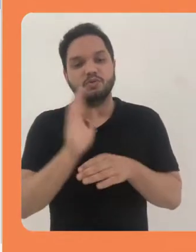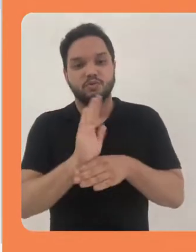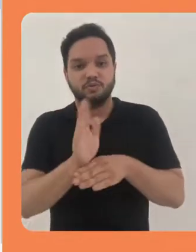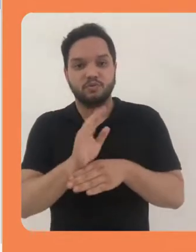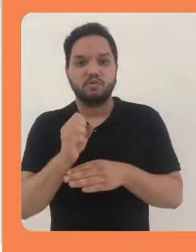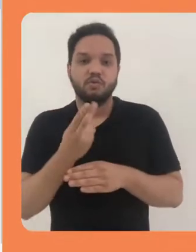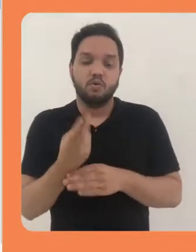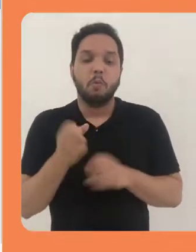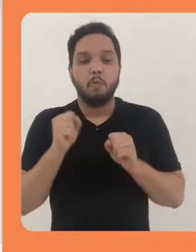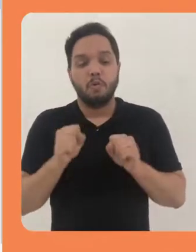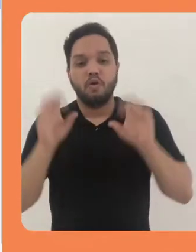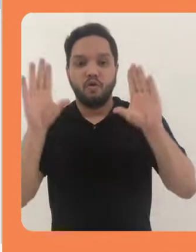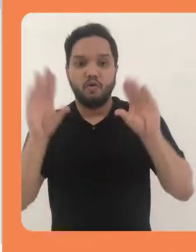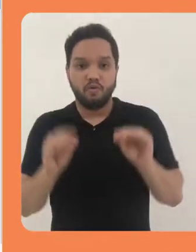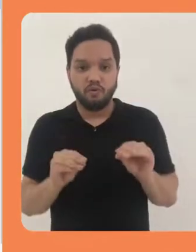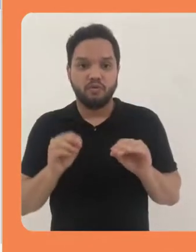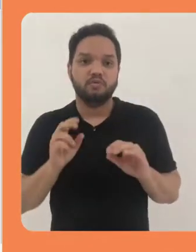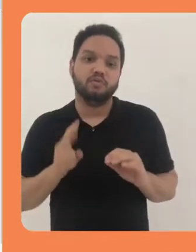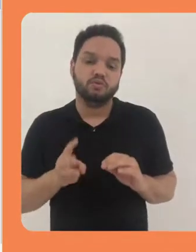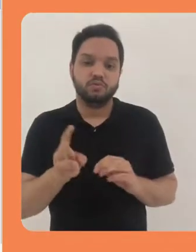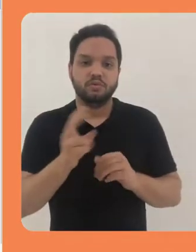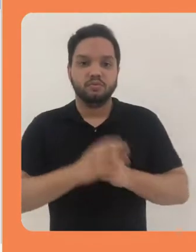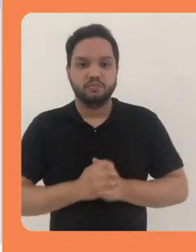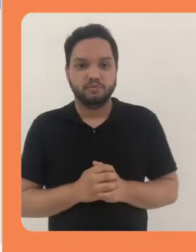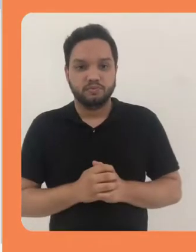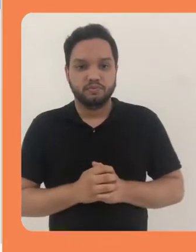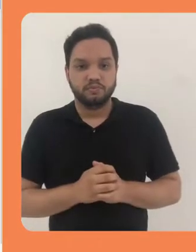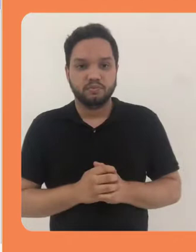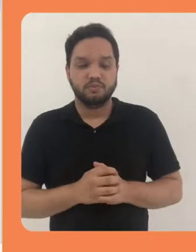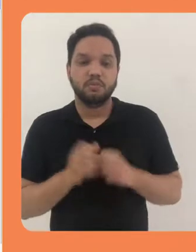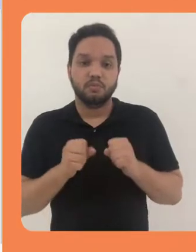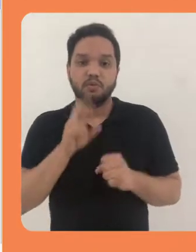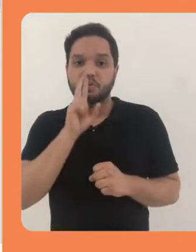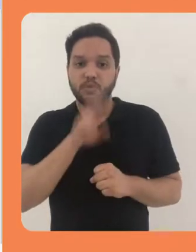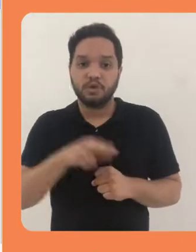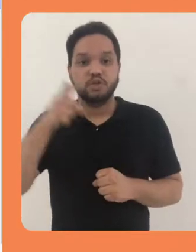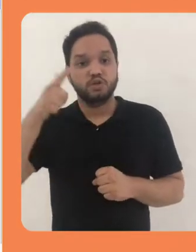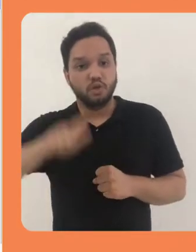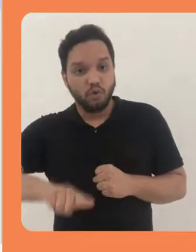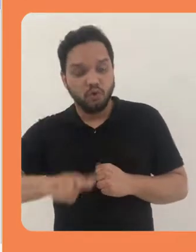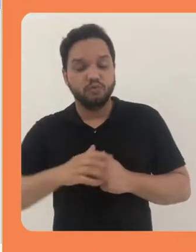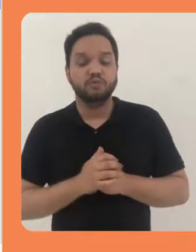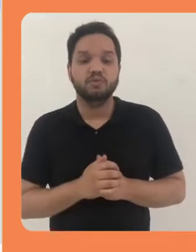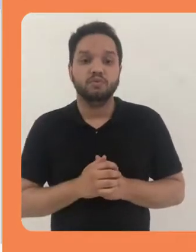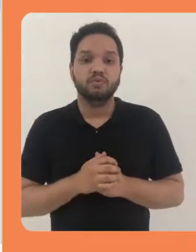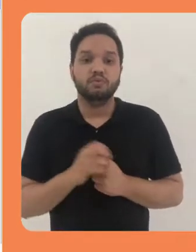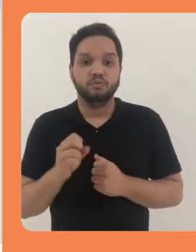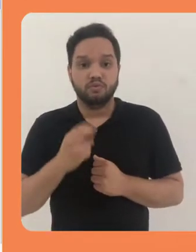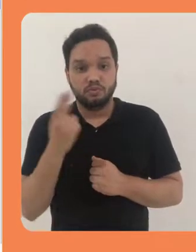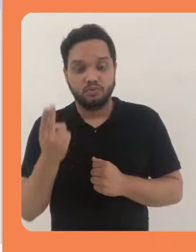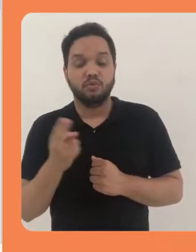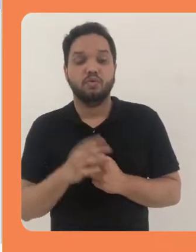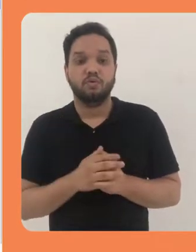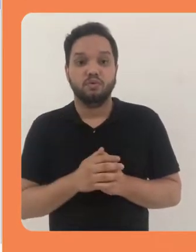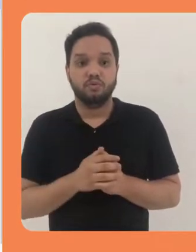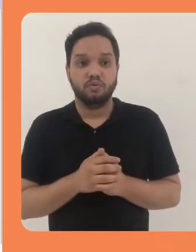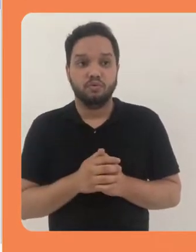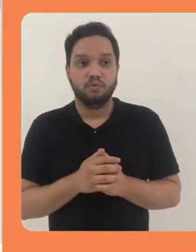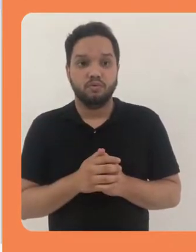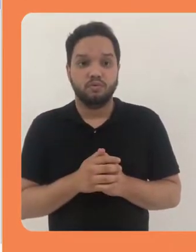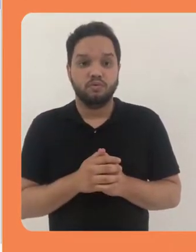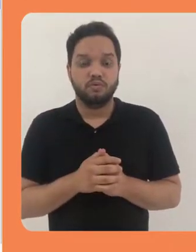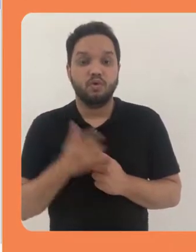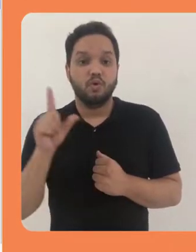eu posso continuar o vídeo eu posso fechar e dar continuidade poderia responder novamente